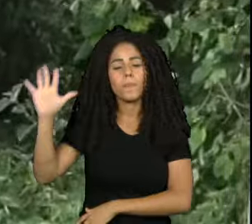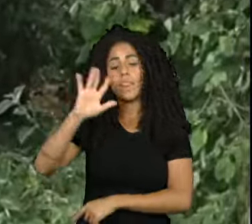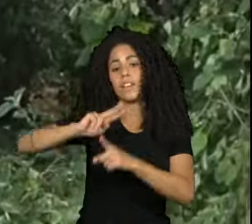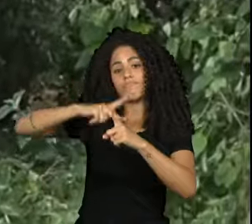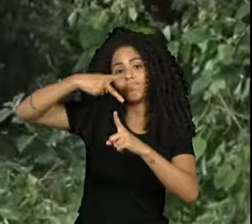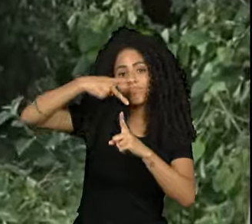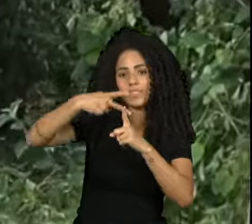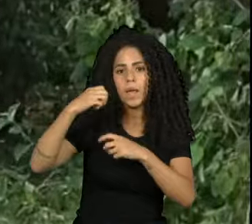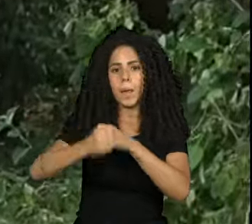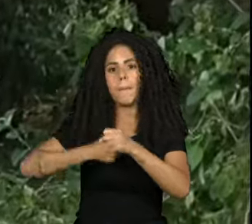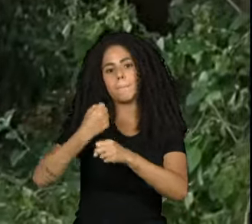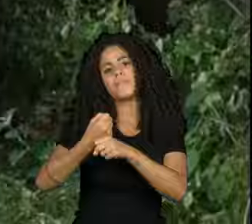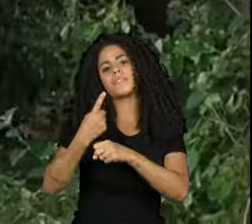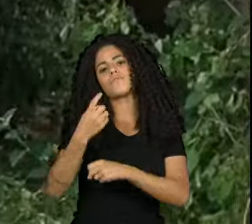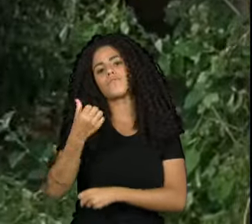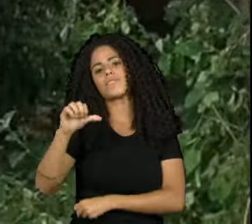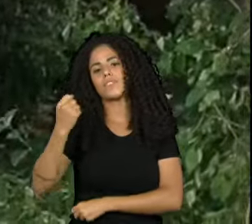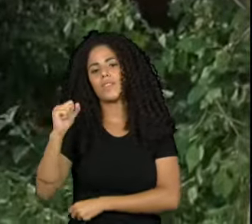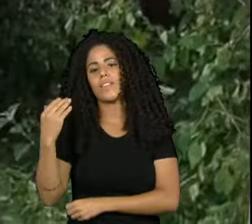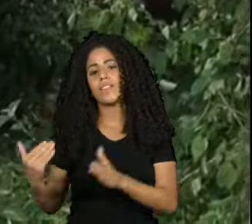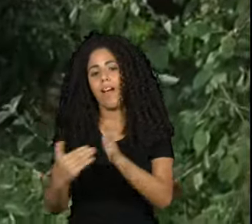dos anos 80 para cá.